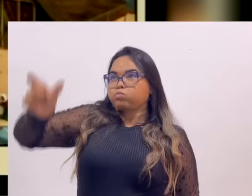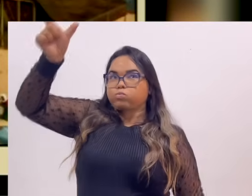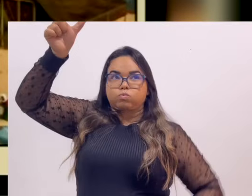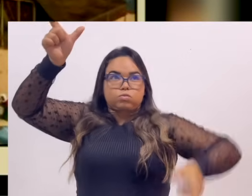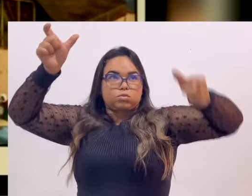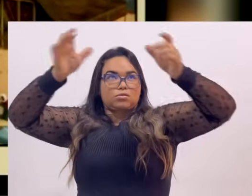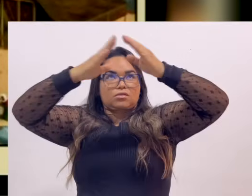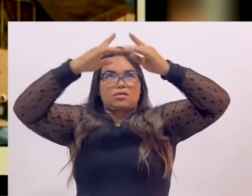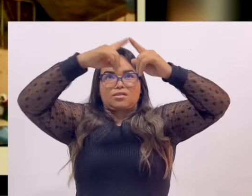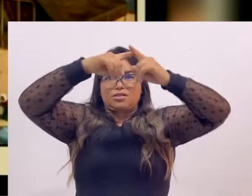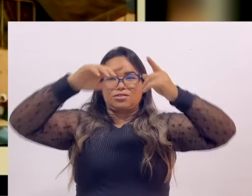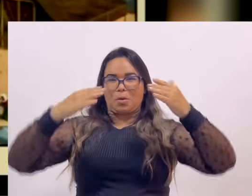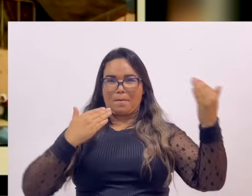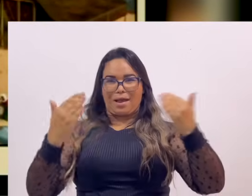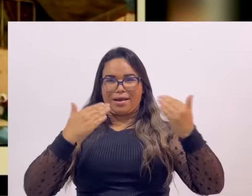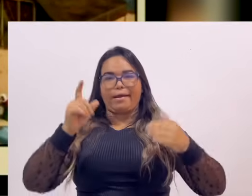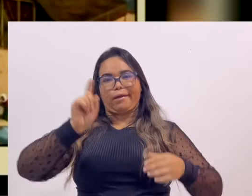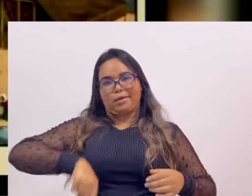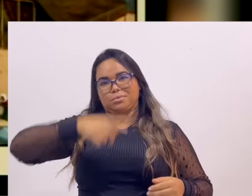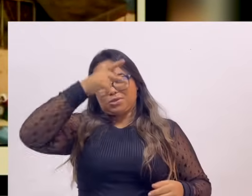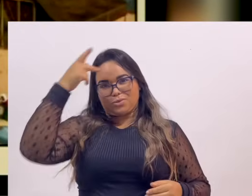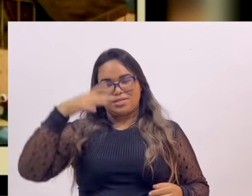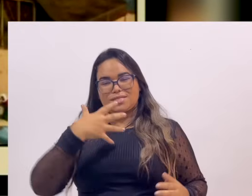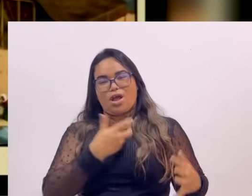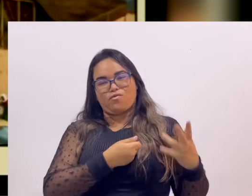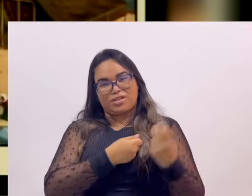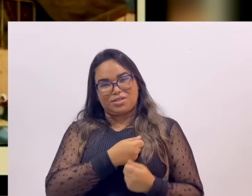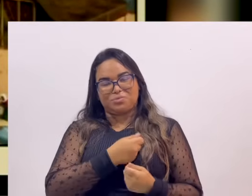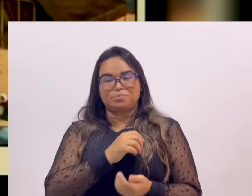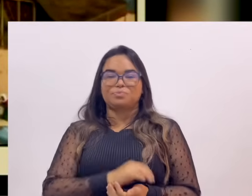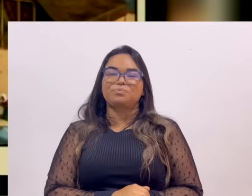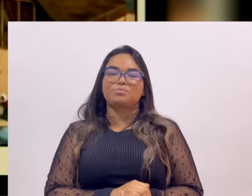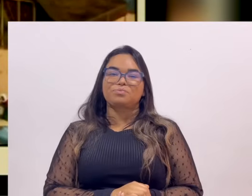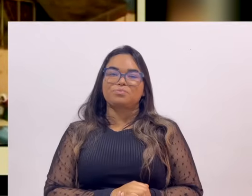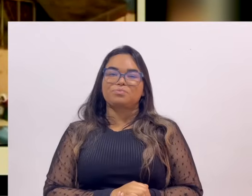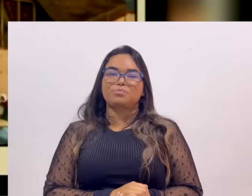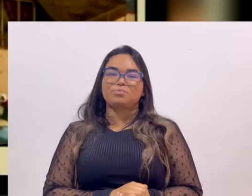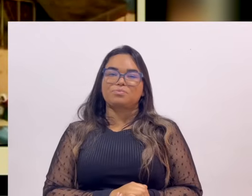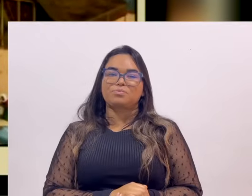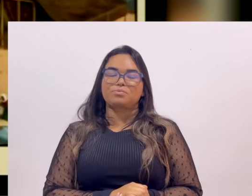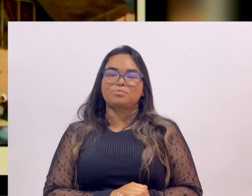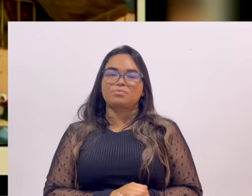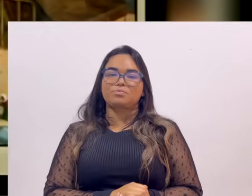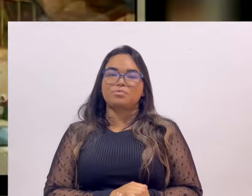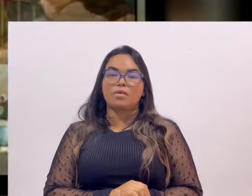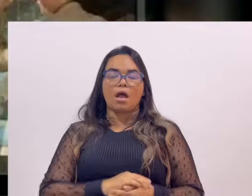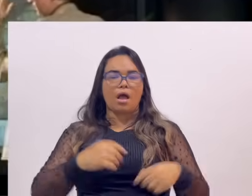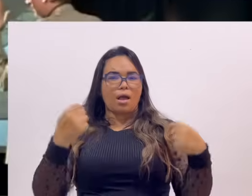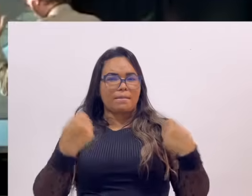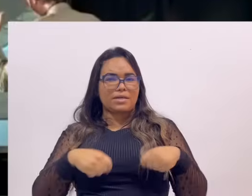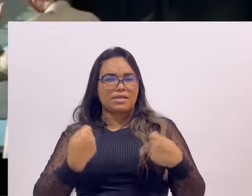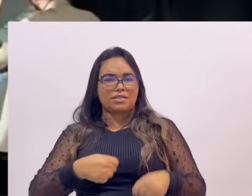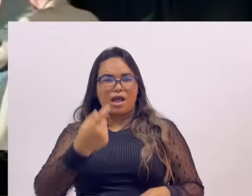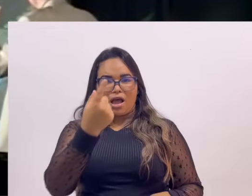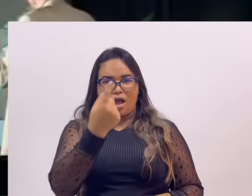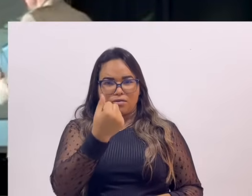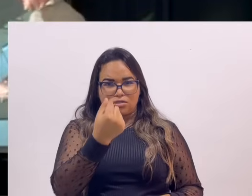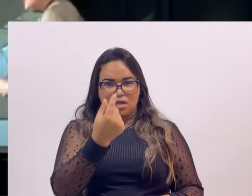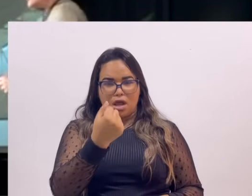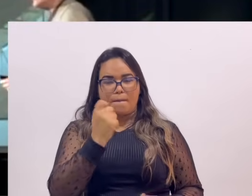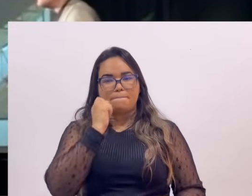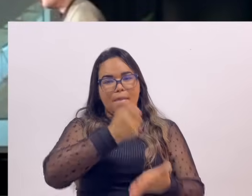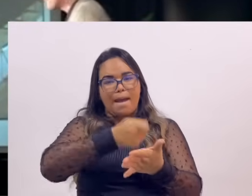Interessante. Havia dinheiro que precisava ser pago para a construção e todos tiveram que